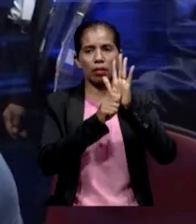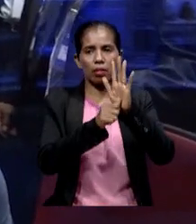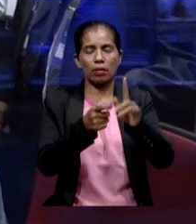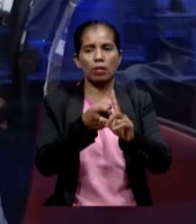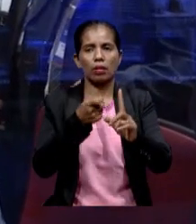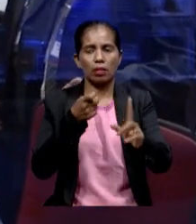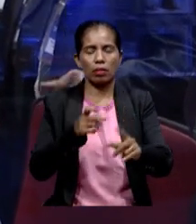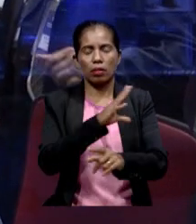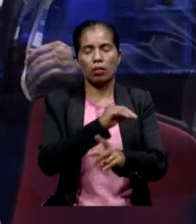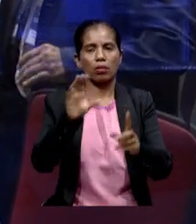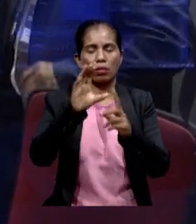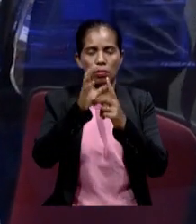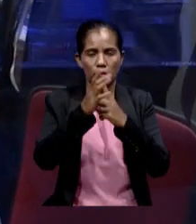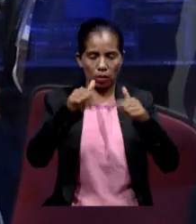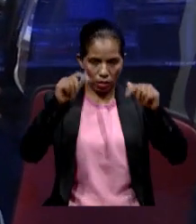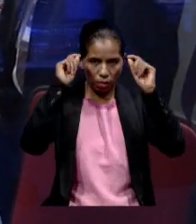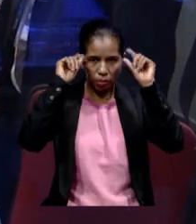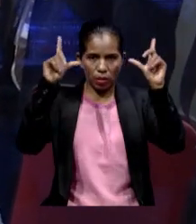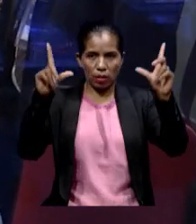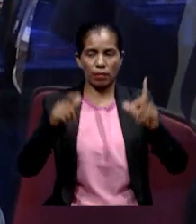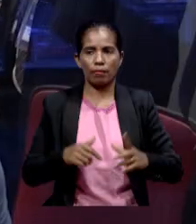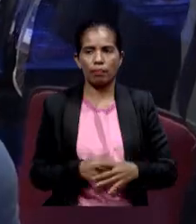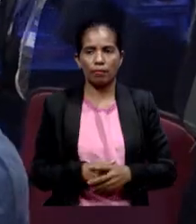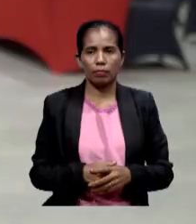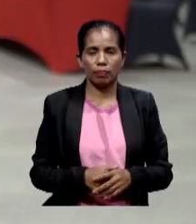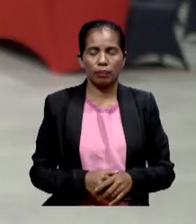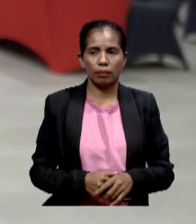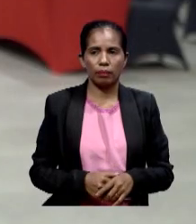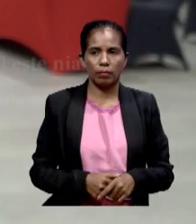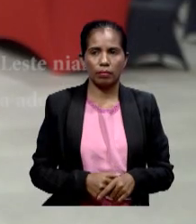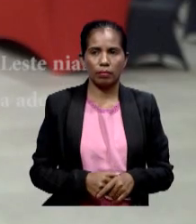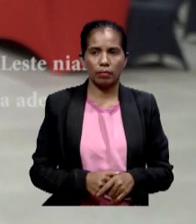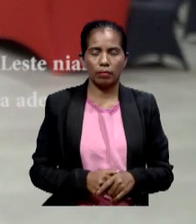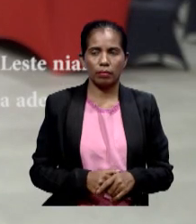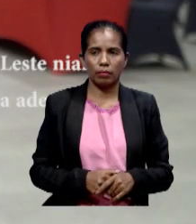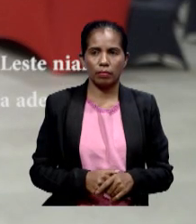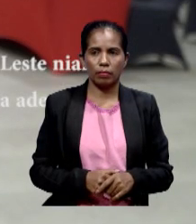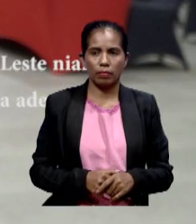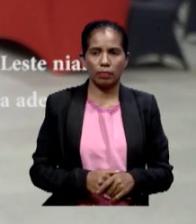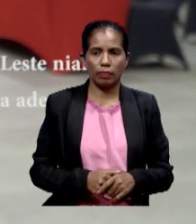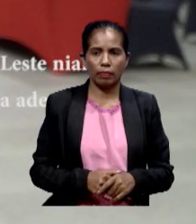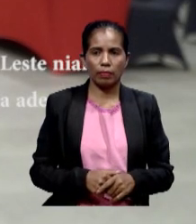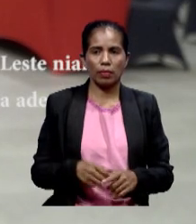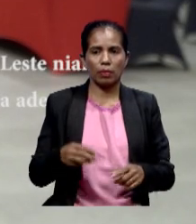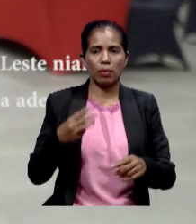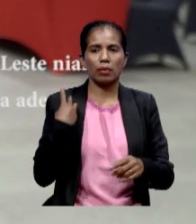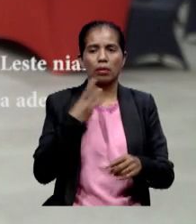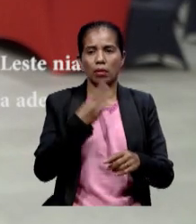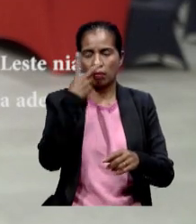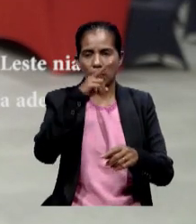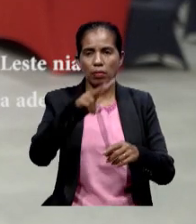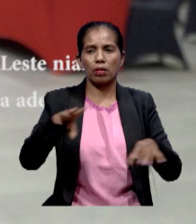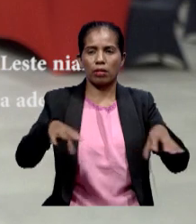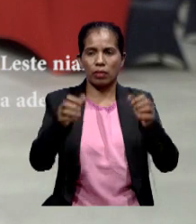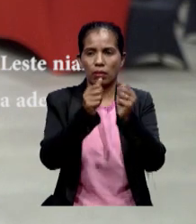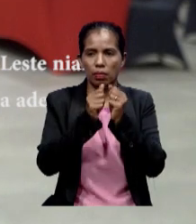Liga a Sociocultura e a Timor-Leste. Fact-finding mission, but now finally we can come here to see on our own eye